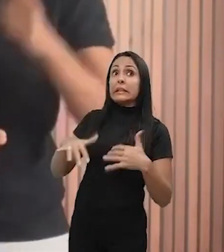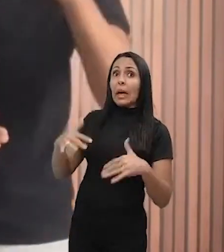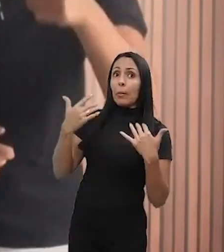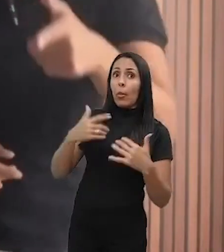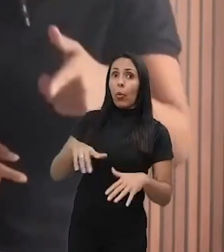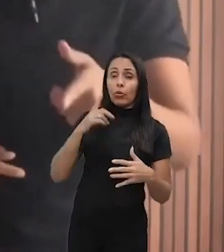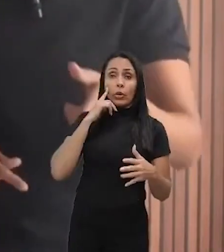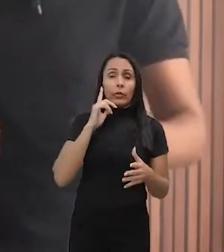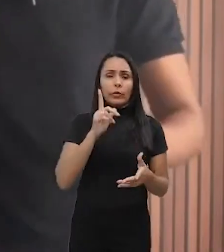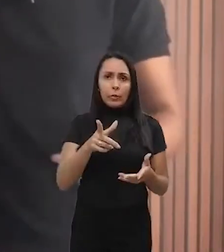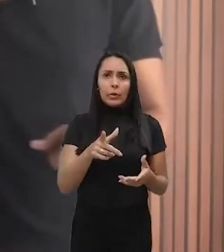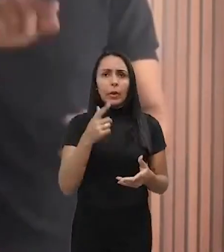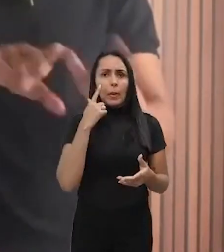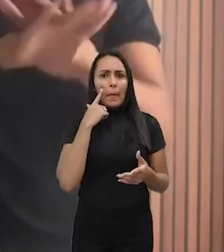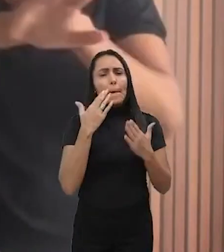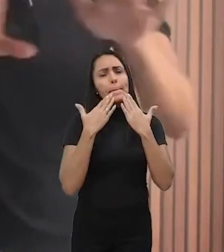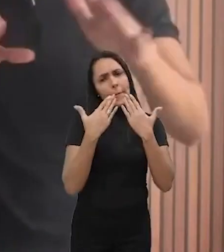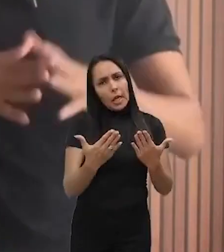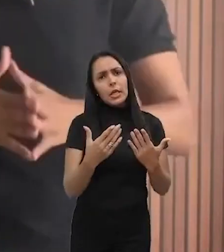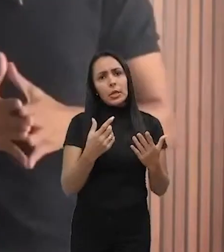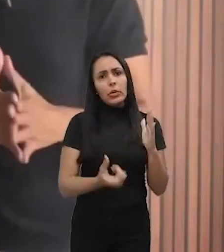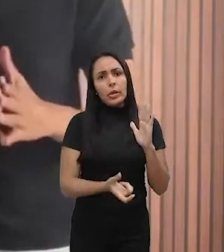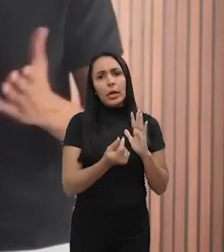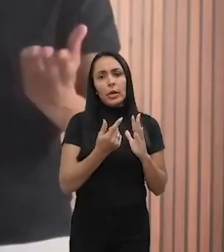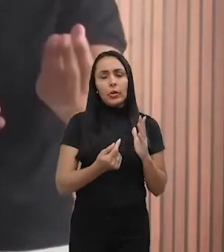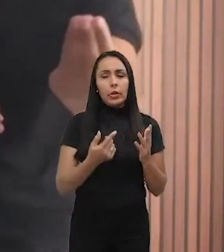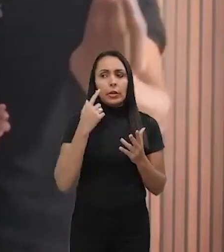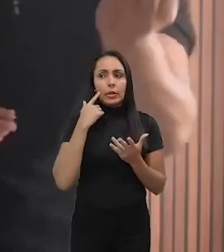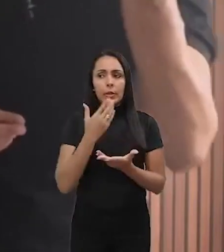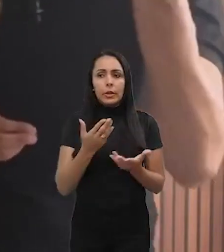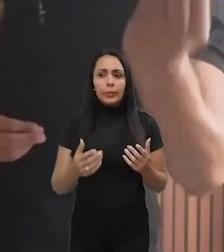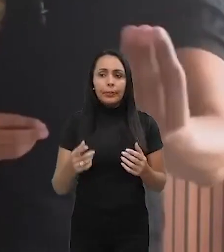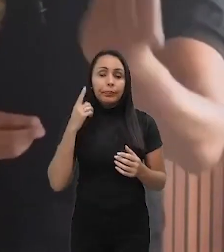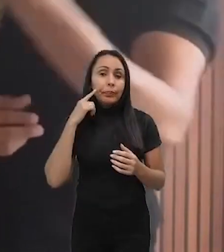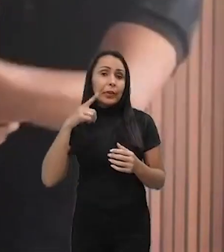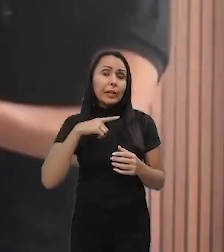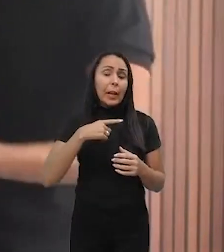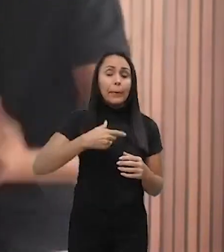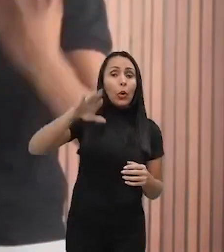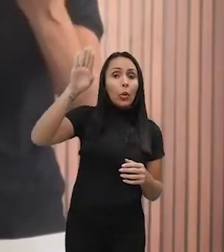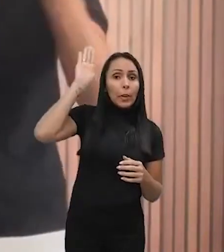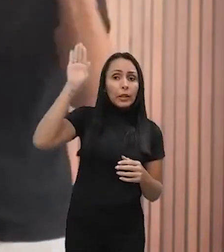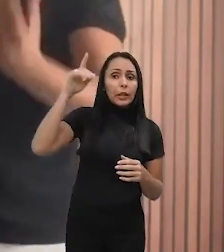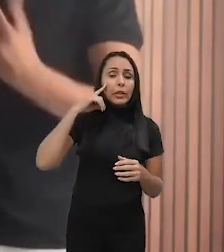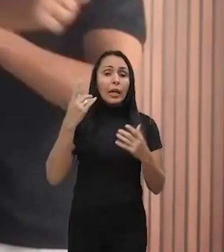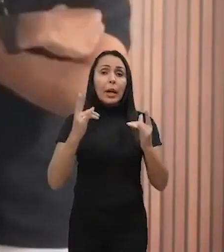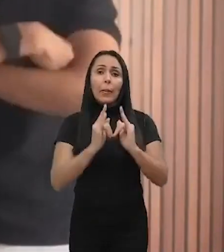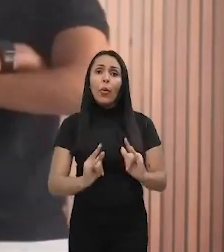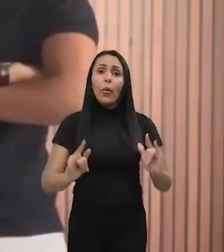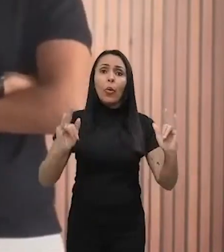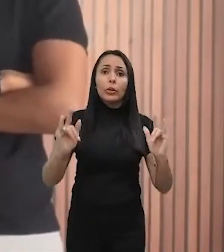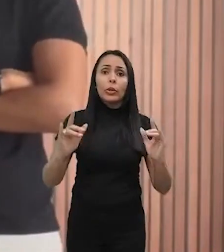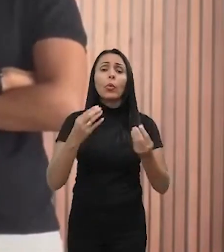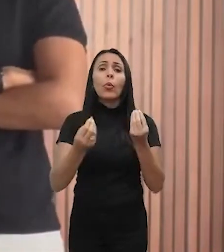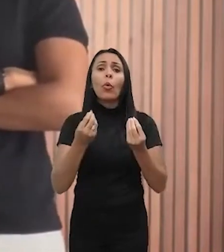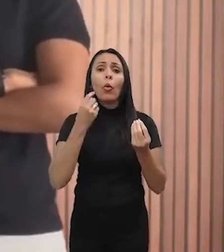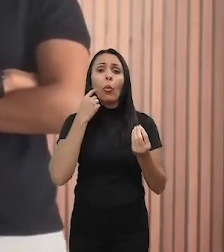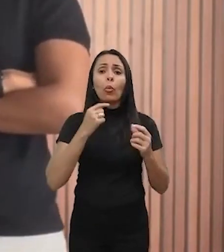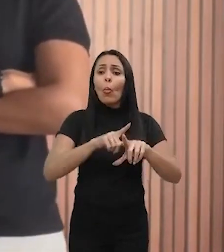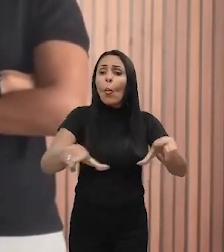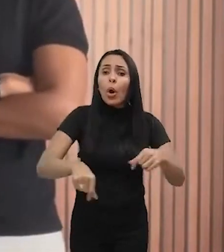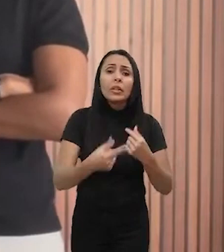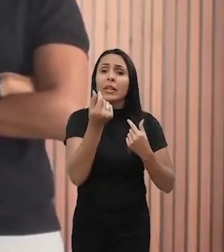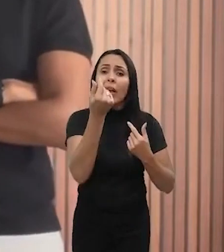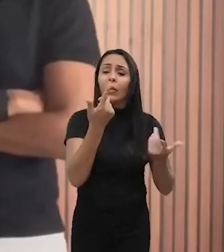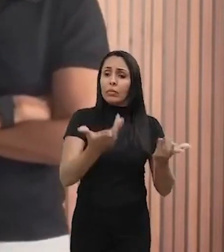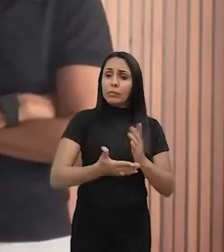cobrar não, cobre. Você vai ter que cobrar, senão a gente não vai mandar dinheiro nenhum para vocês. E ele tinha prometido entregar a ponte. Como é que entrega a ponte sem dinheiro, menina? Me diz